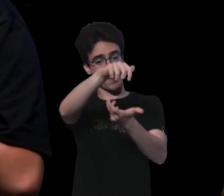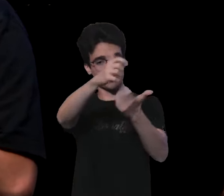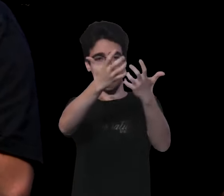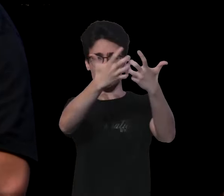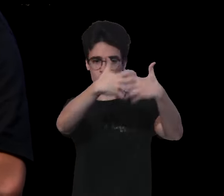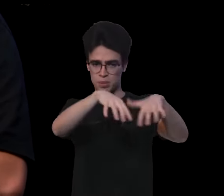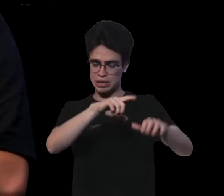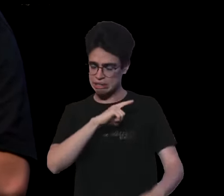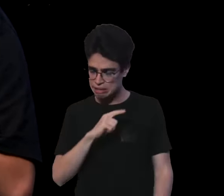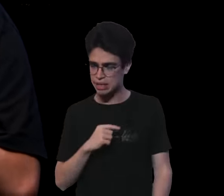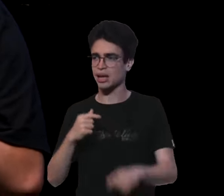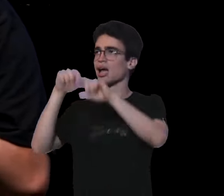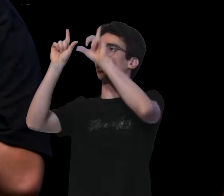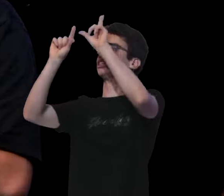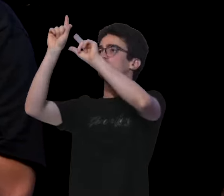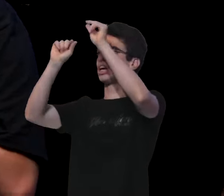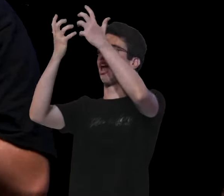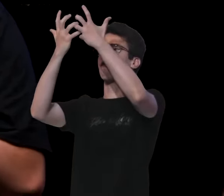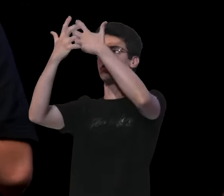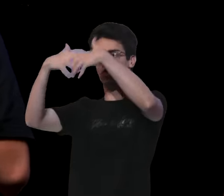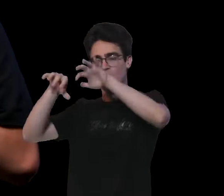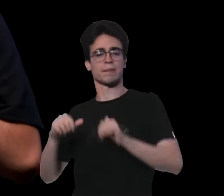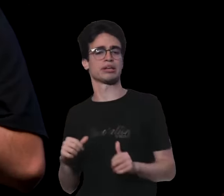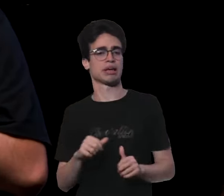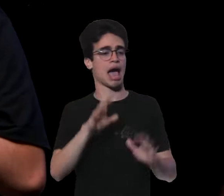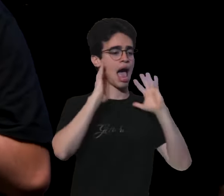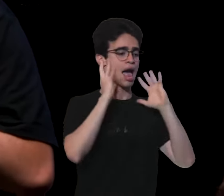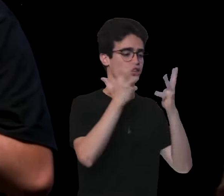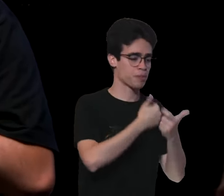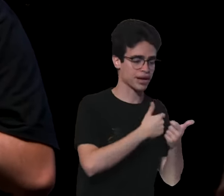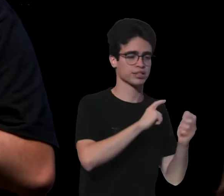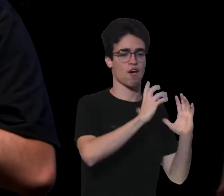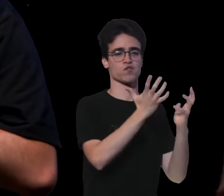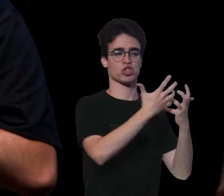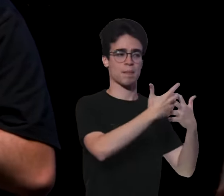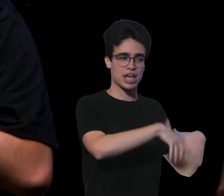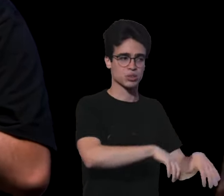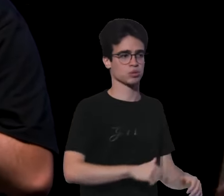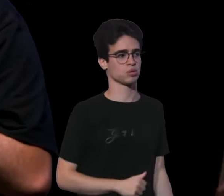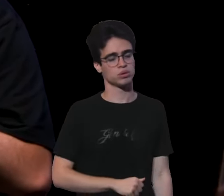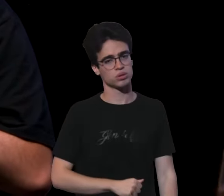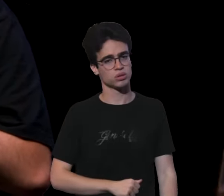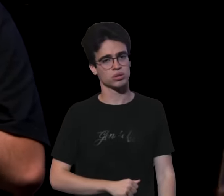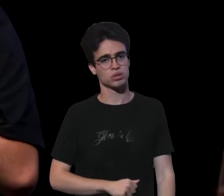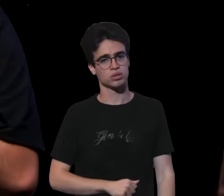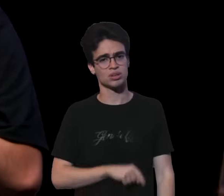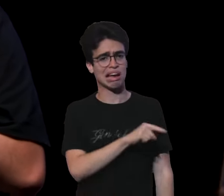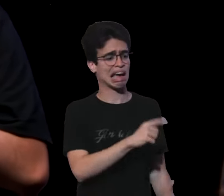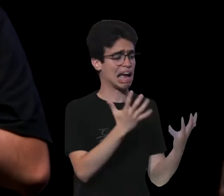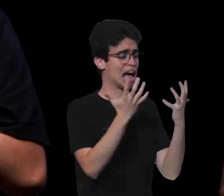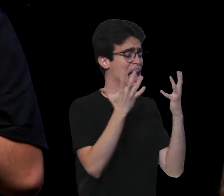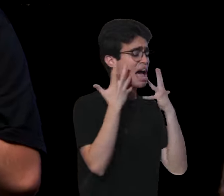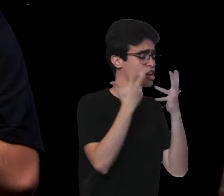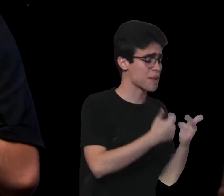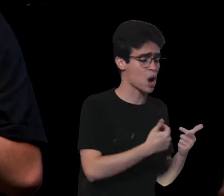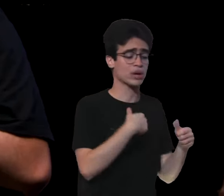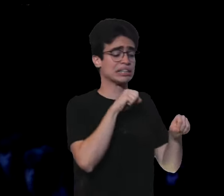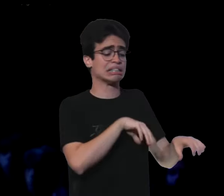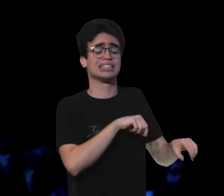as estrelas têm um funcionamento, os animais têm um funcionamento. Quem ensina um animal a fazer o que ele tem que